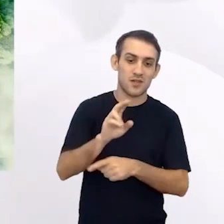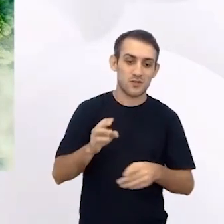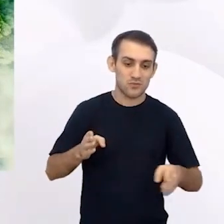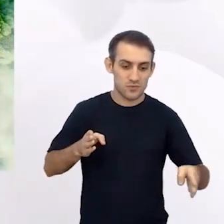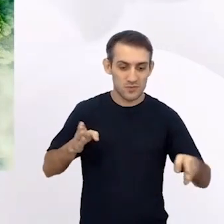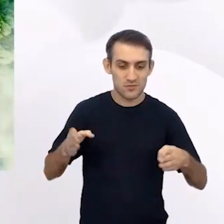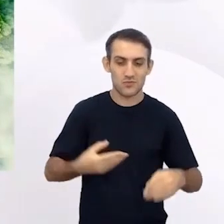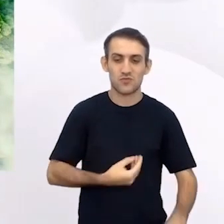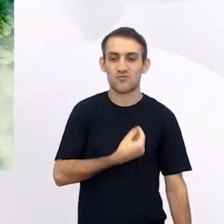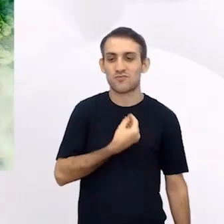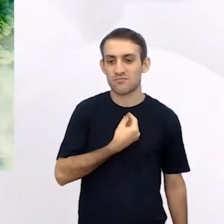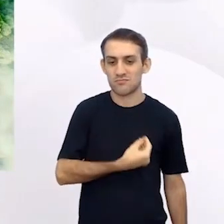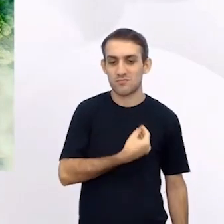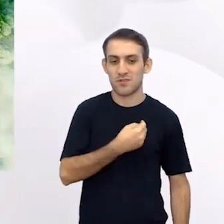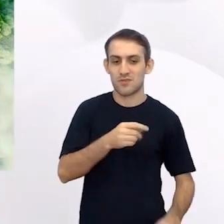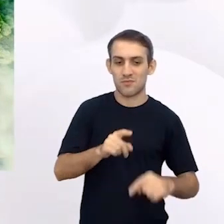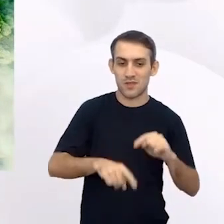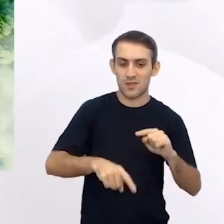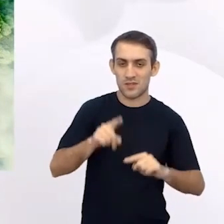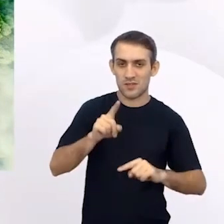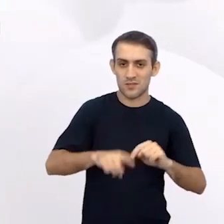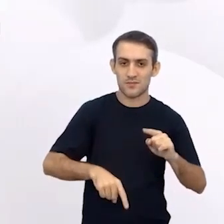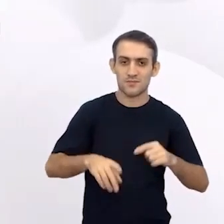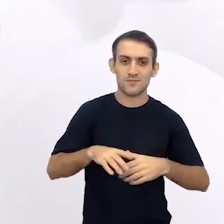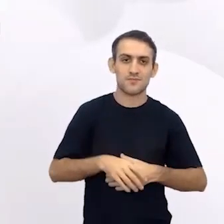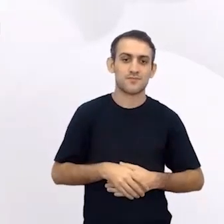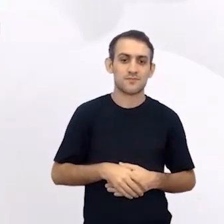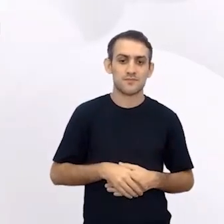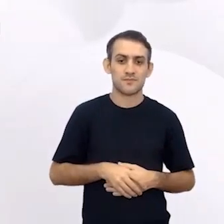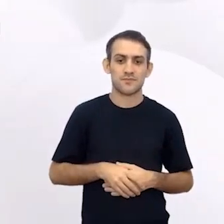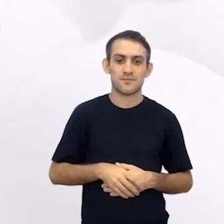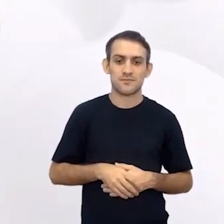vida dos produtos. Pode passar na próxima, por favor.